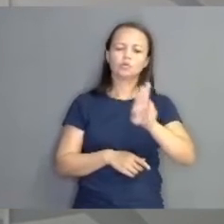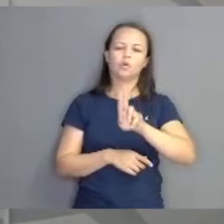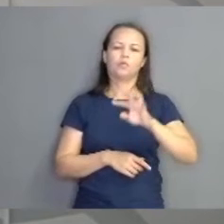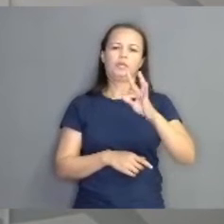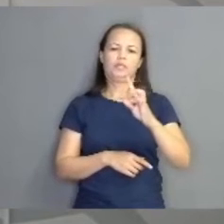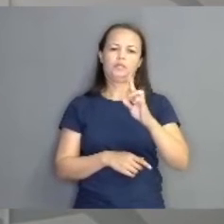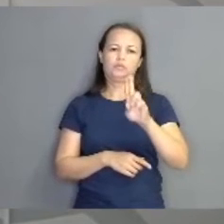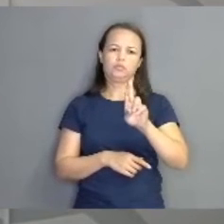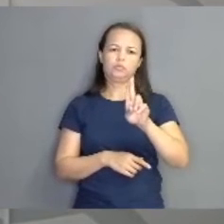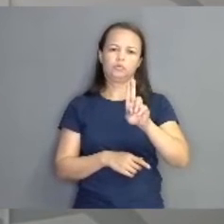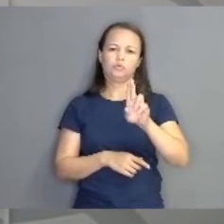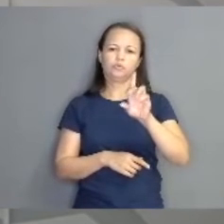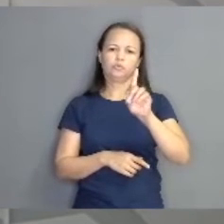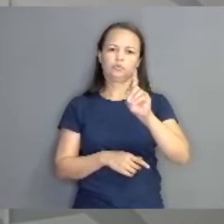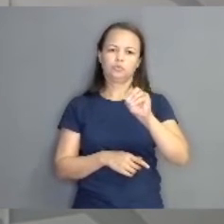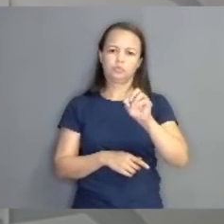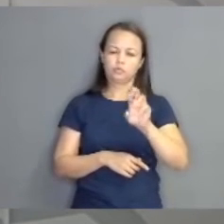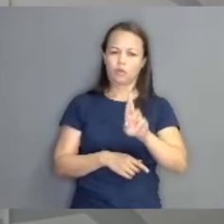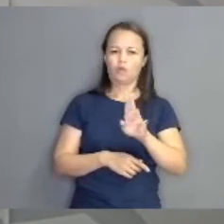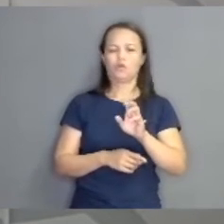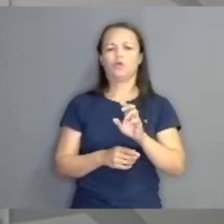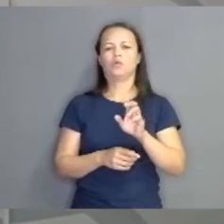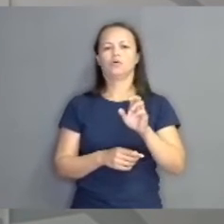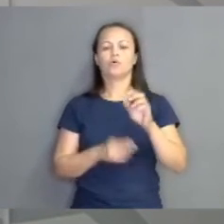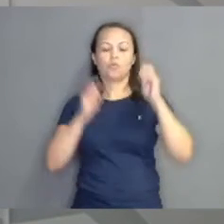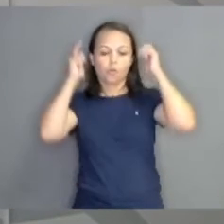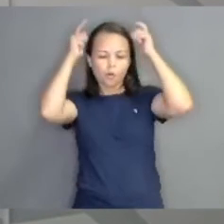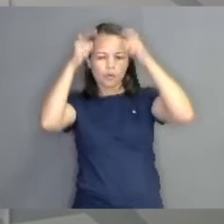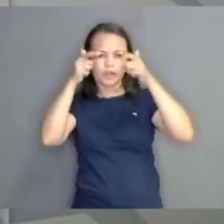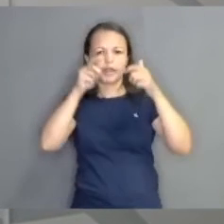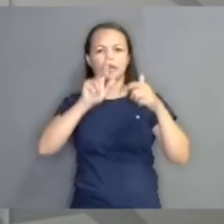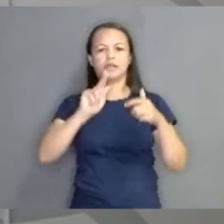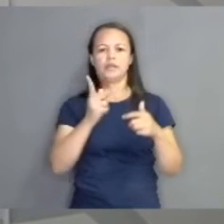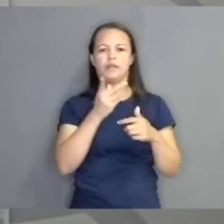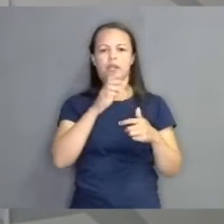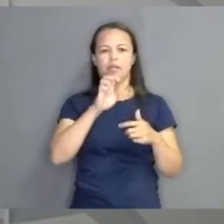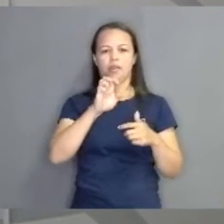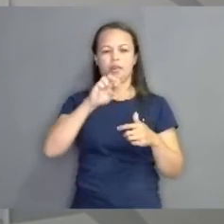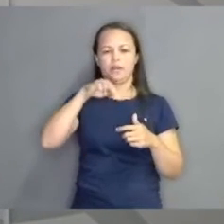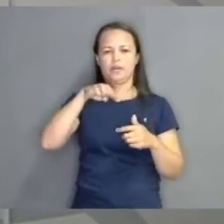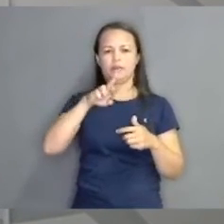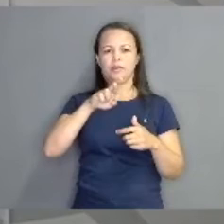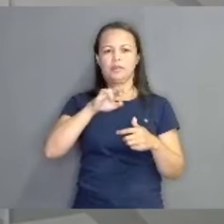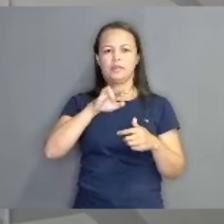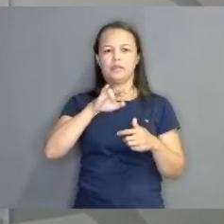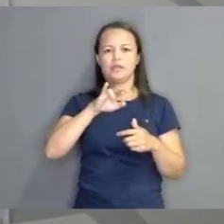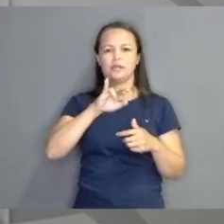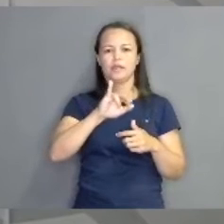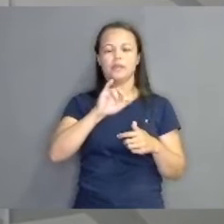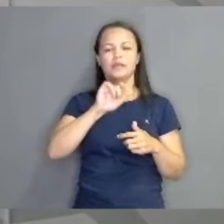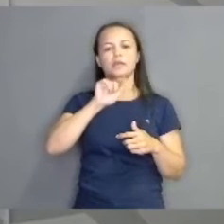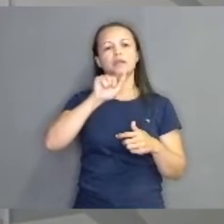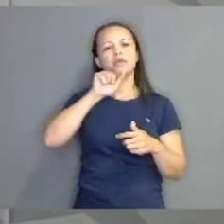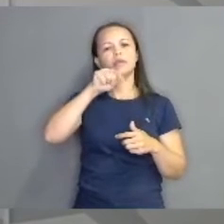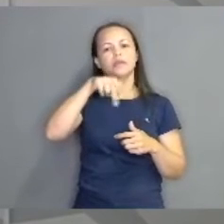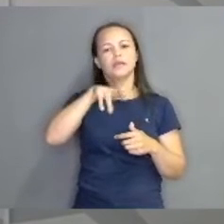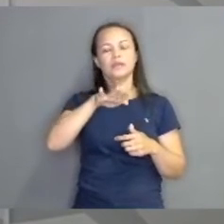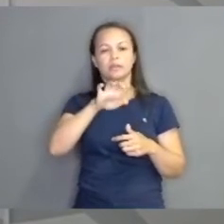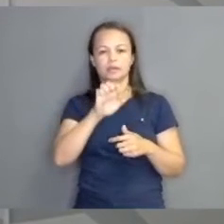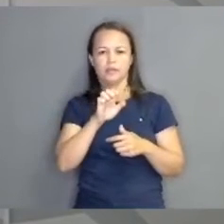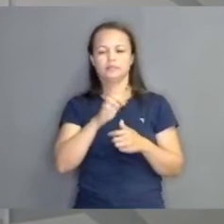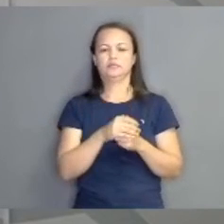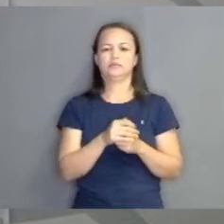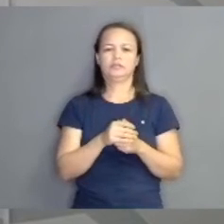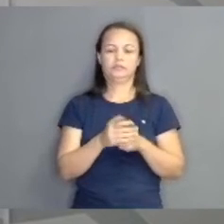um rei chamado Henrique VII. Deu início a essa concentração consolidada do